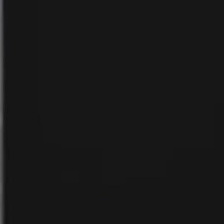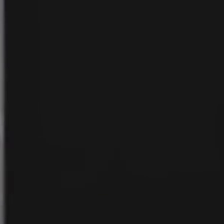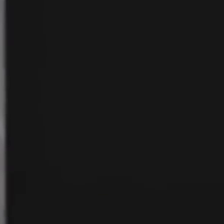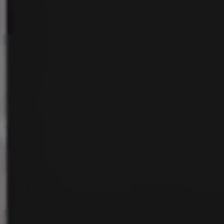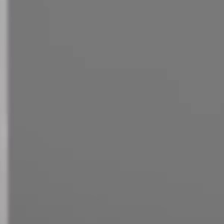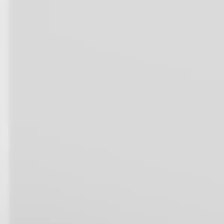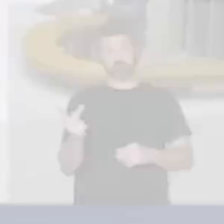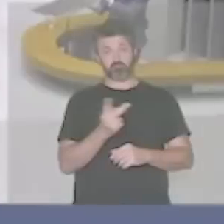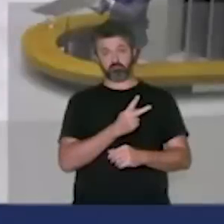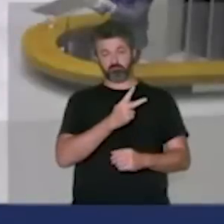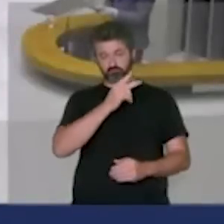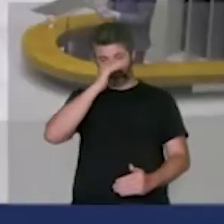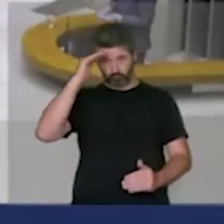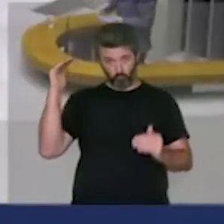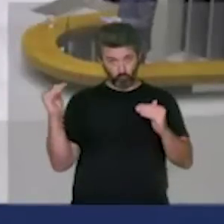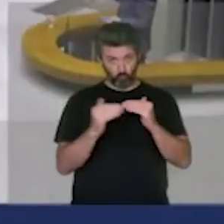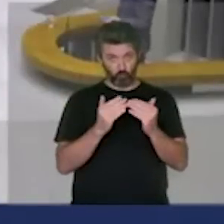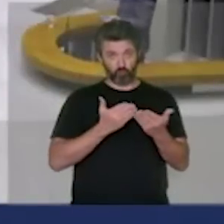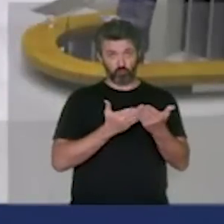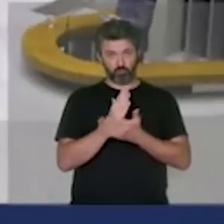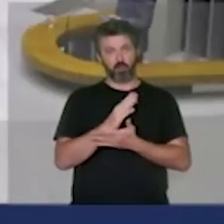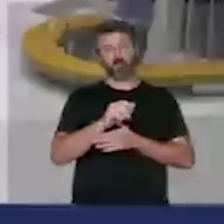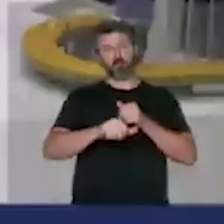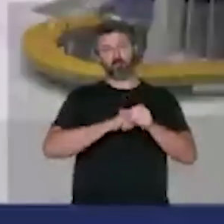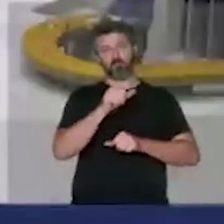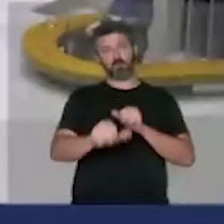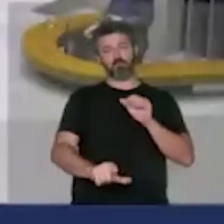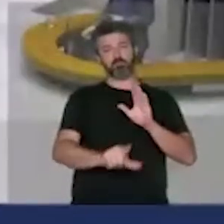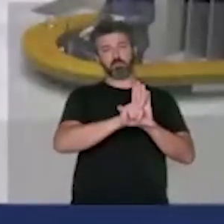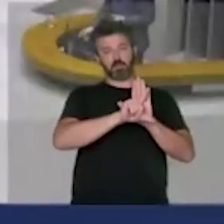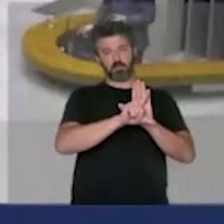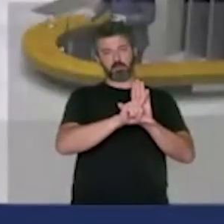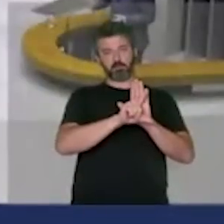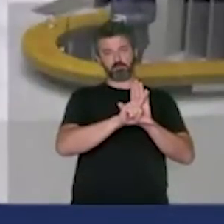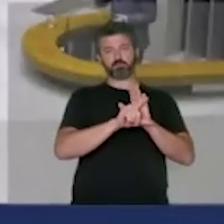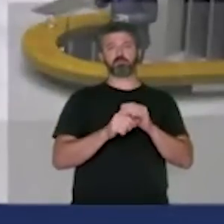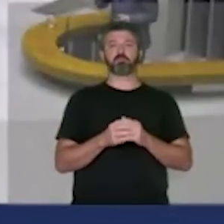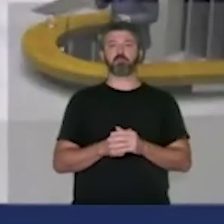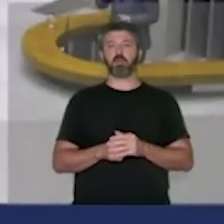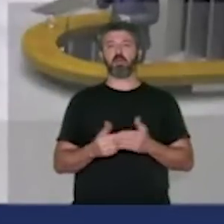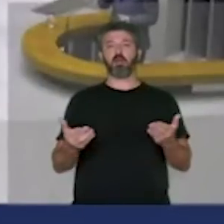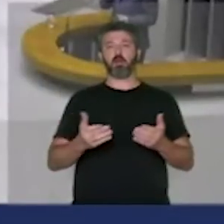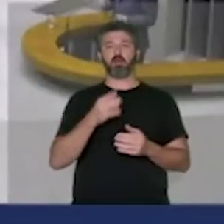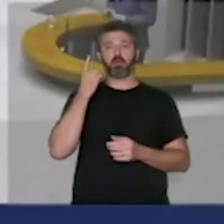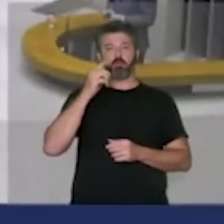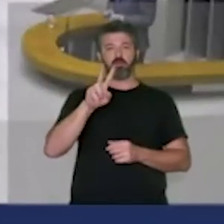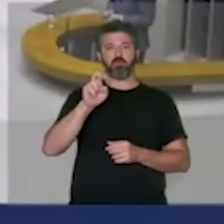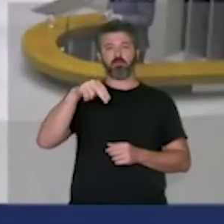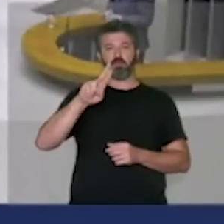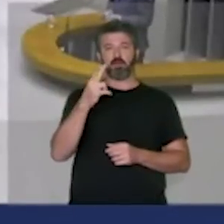vergonha internacional. Senhor presidente, esse acordo assinado em